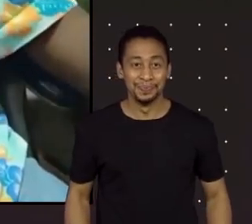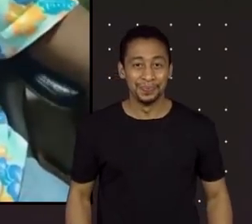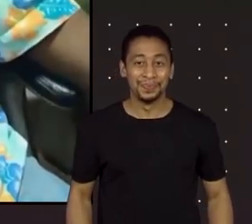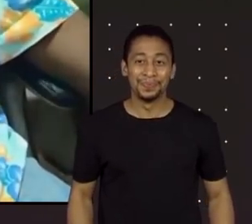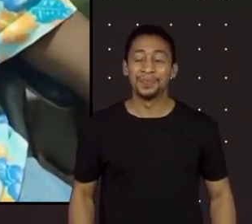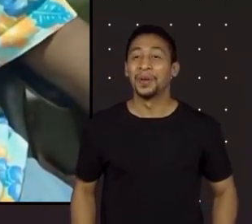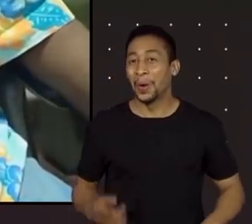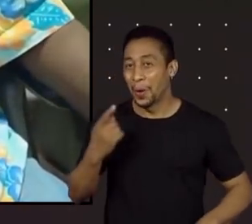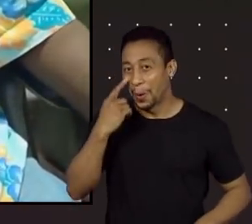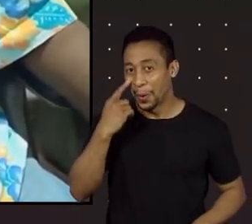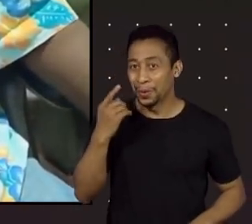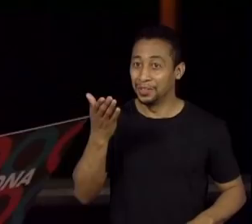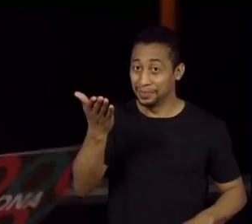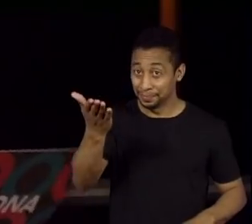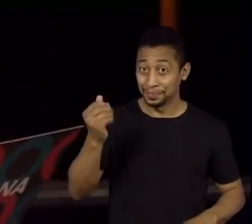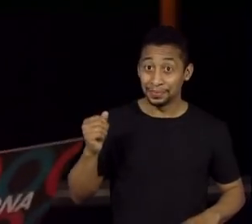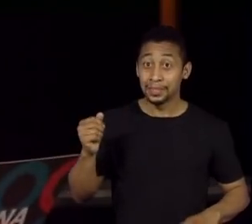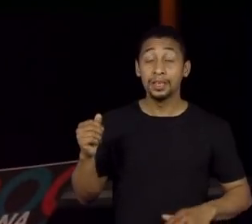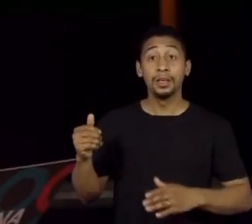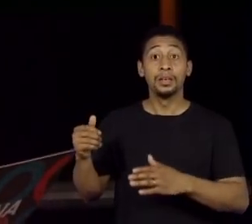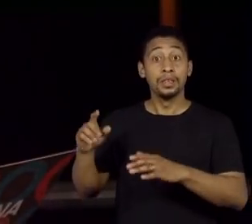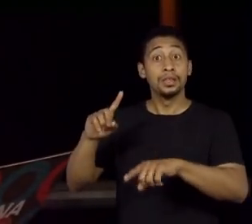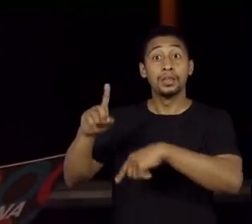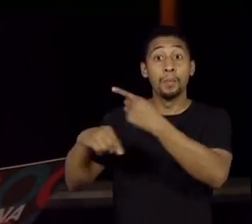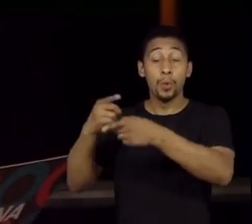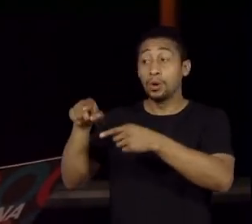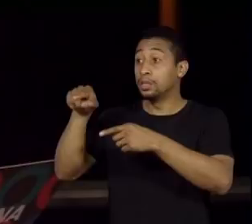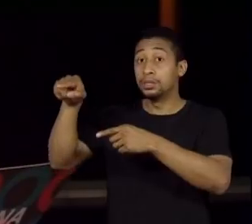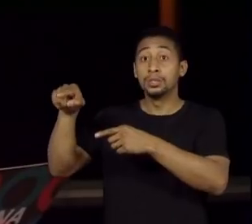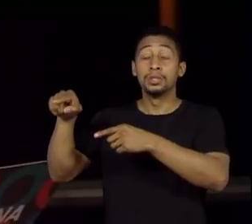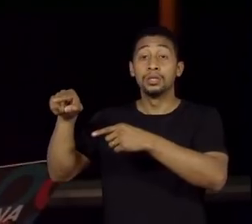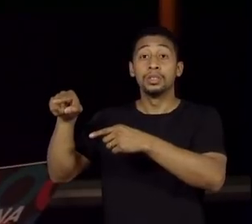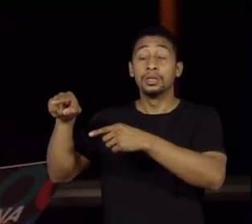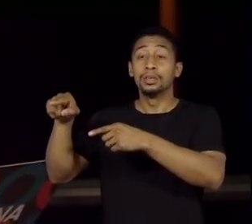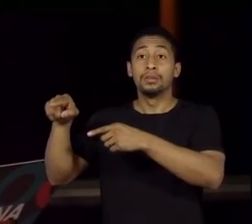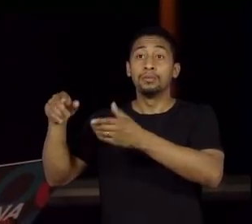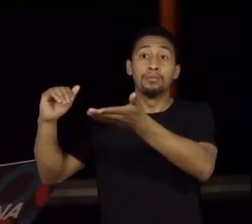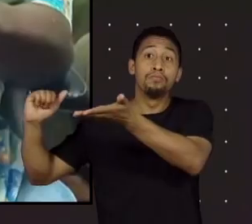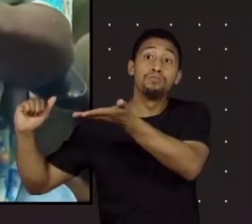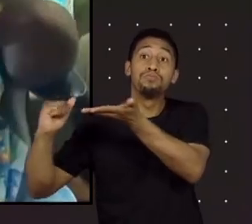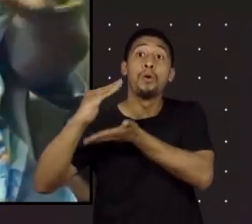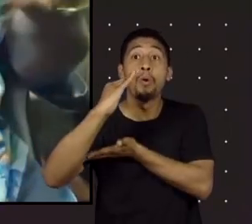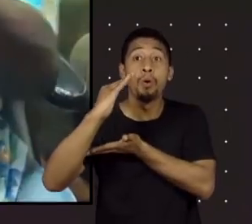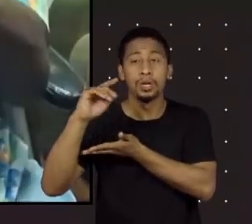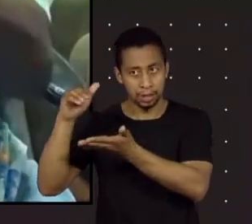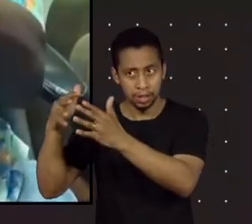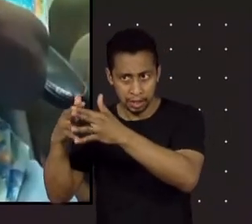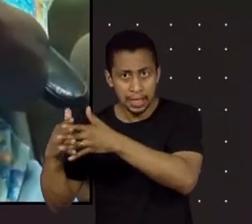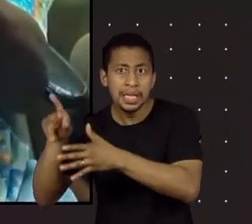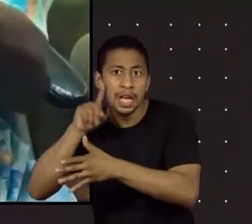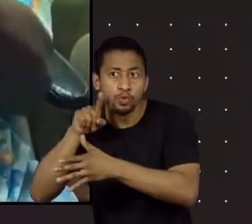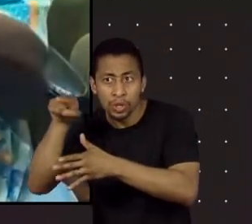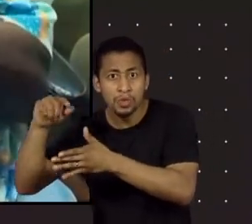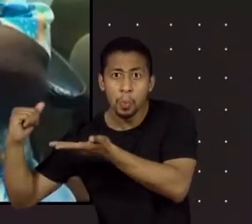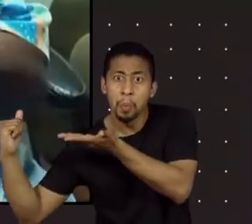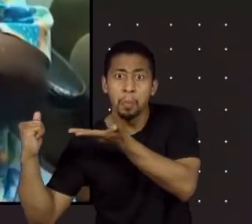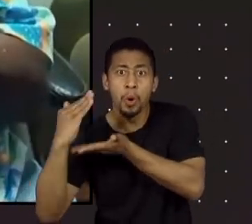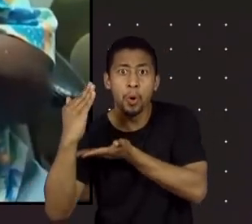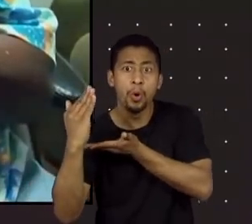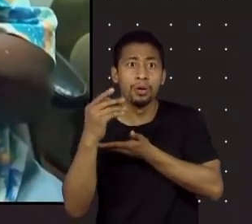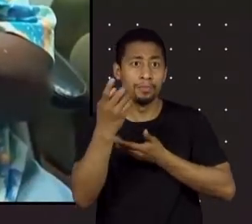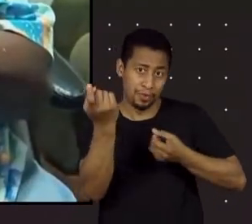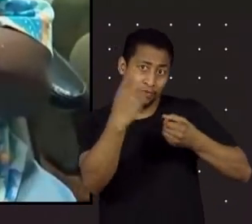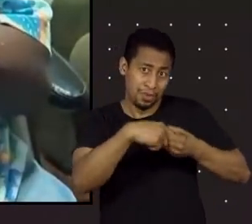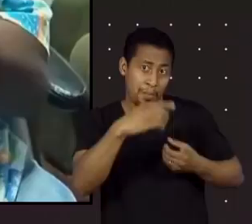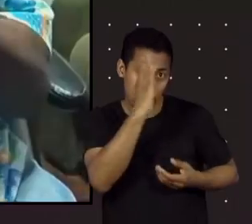Tony, agora você acabou sendo deportado dos Estados Unidos, né? Como é que foi isso? Eu já estava legal, não tinha um documento, eu fugi da